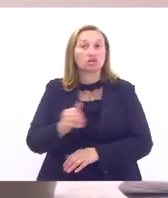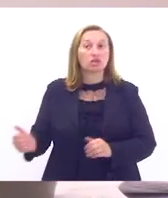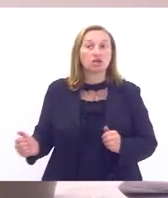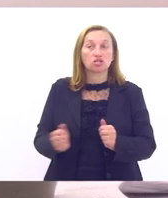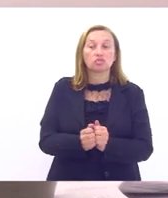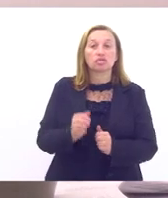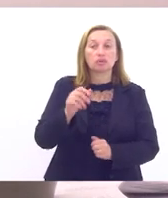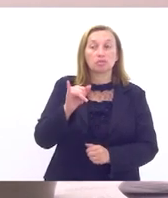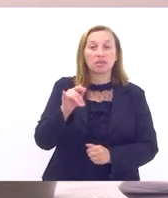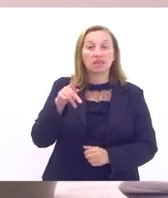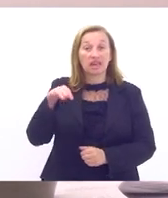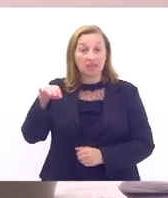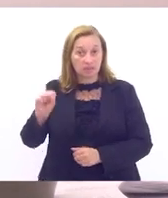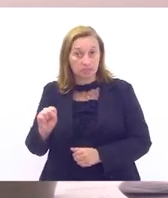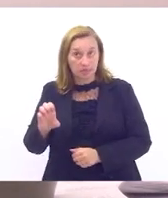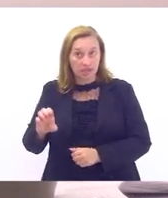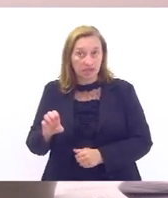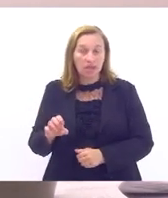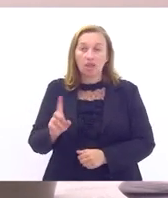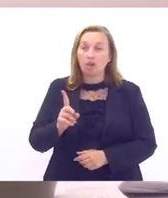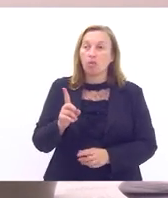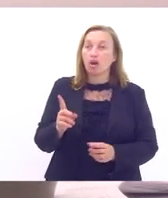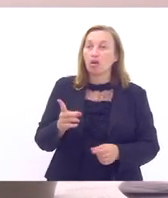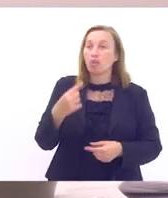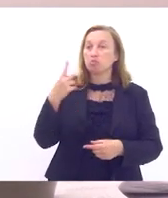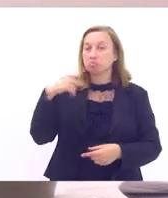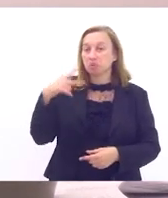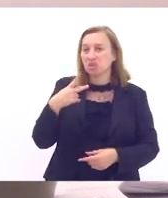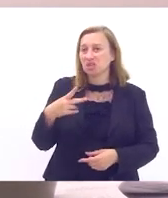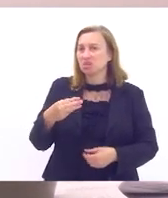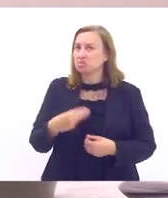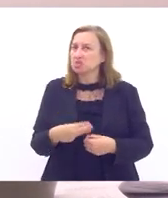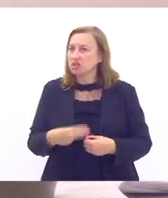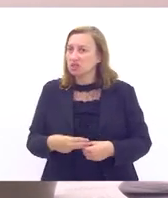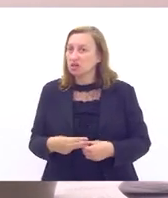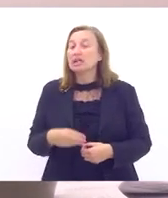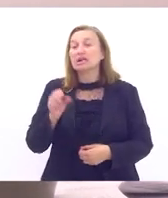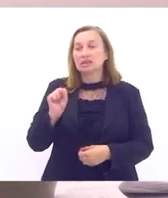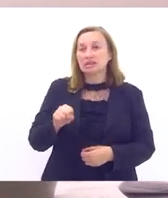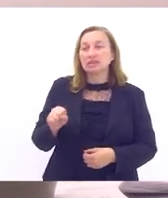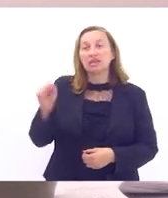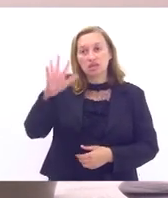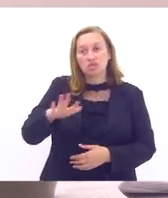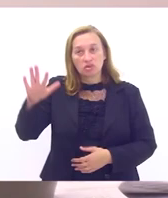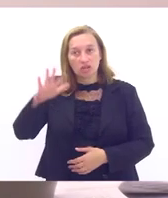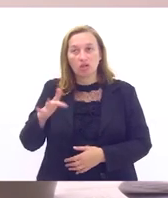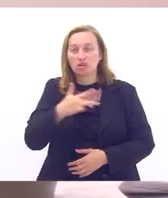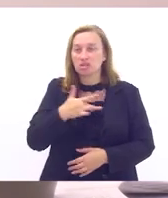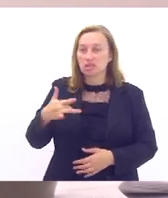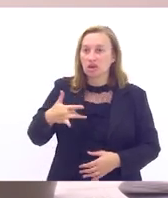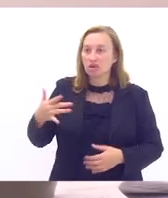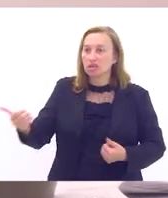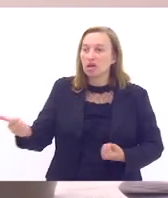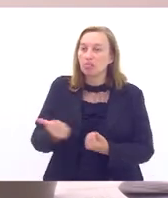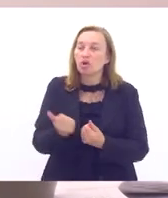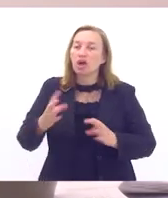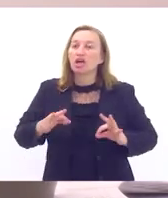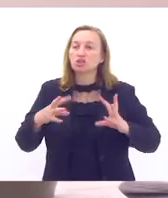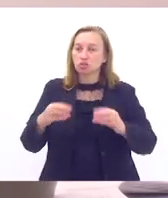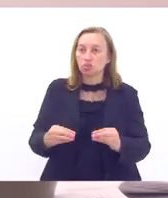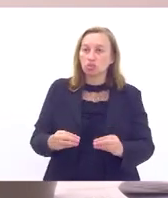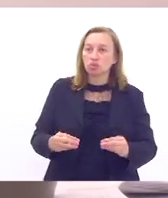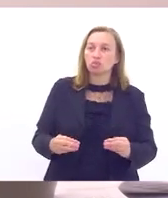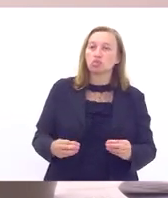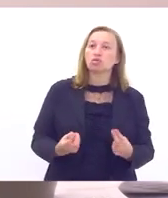na PNASP. Né? A PNASP não é uma política municipal, é uma política nacional de saúde que abarca todas as esferas de atuação do